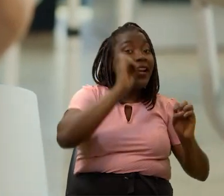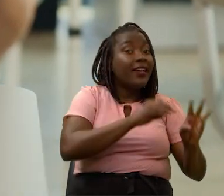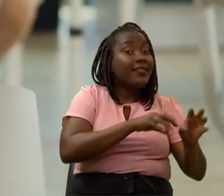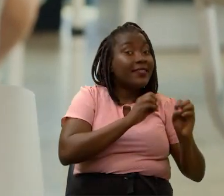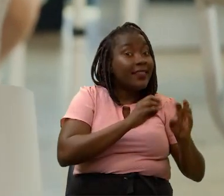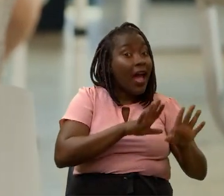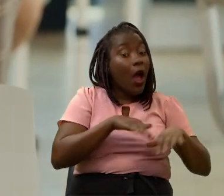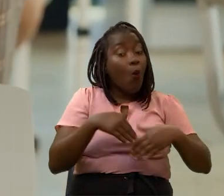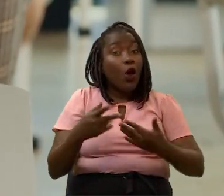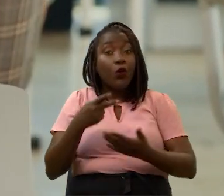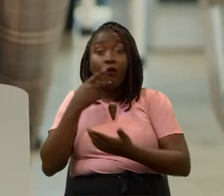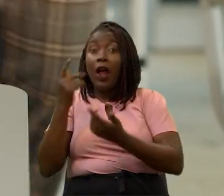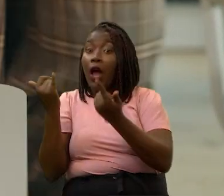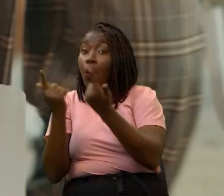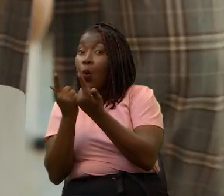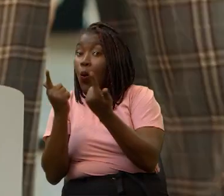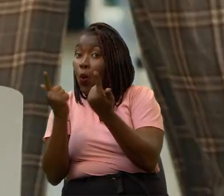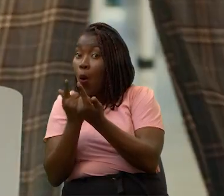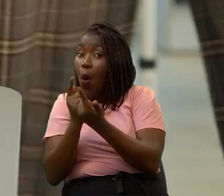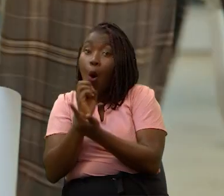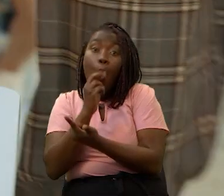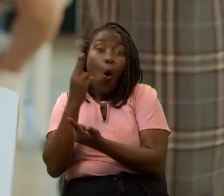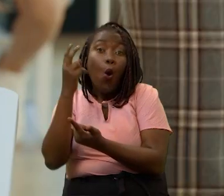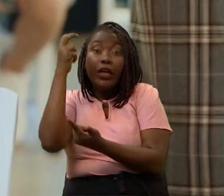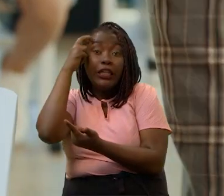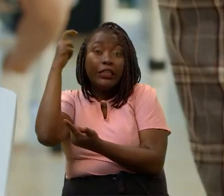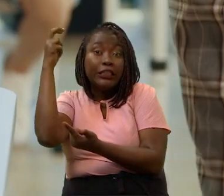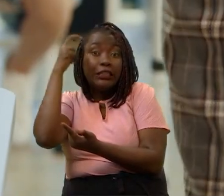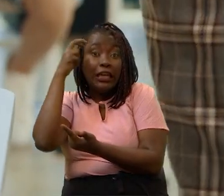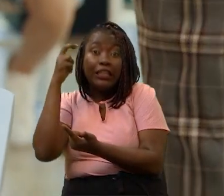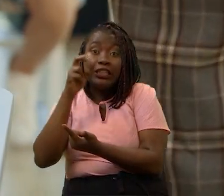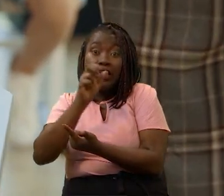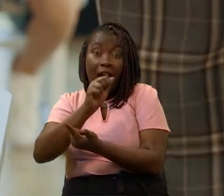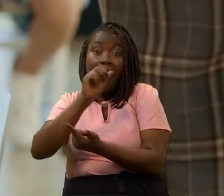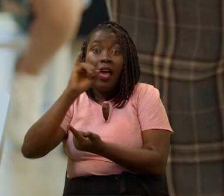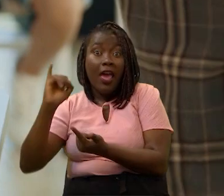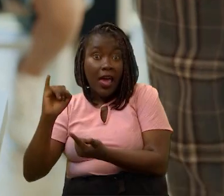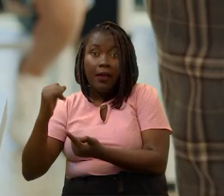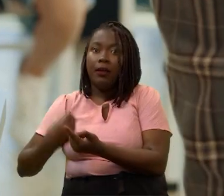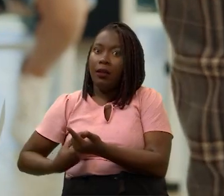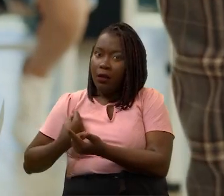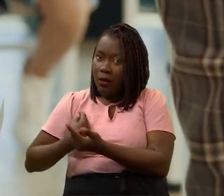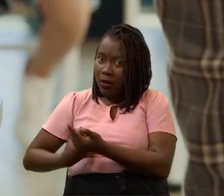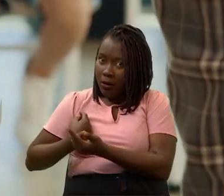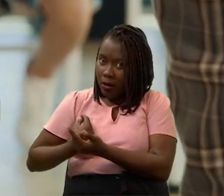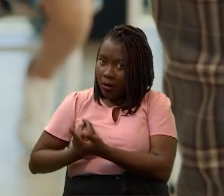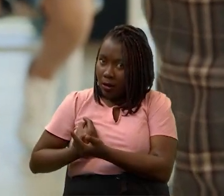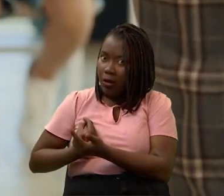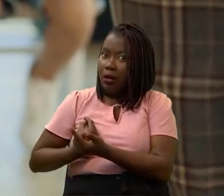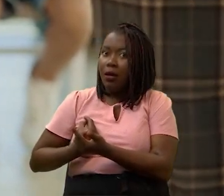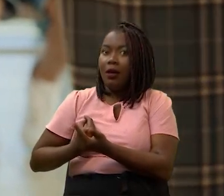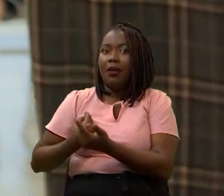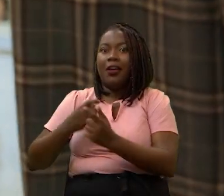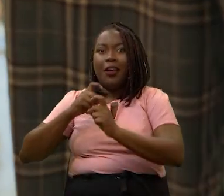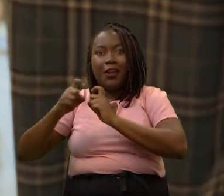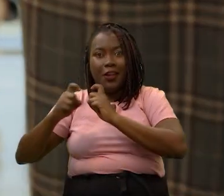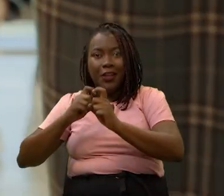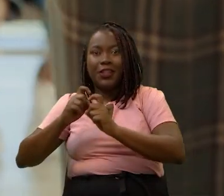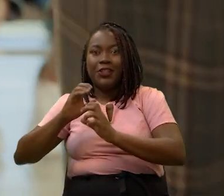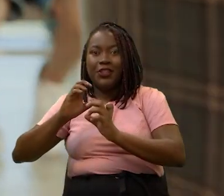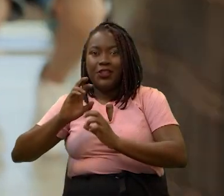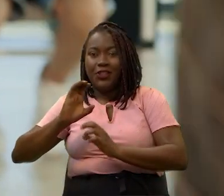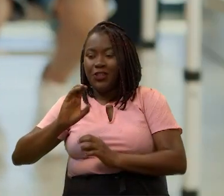para ensinar. Quando a gente fala do Google, ou das inteligências artificiais, que é algo que está muito presente atualmente, né? A discussão